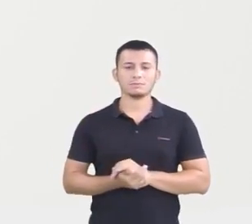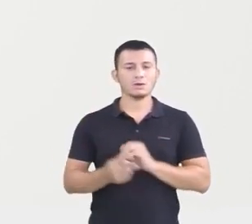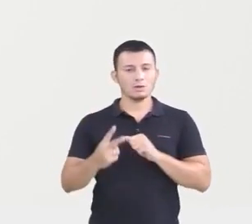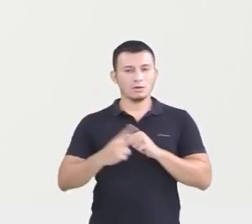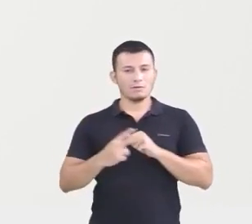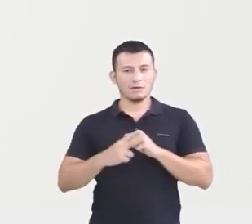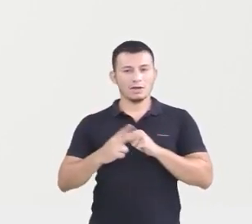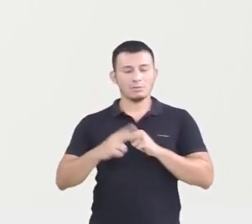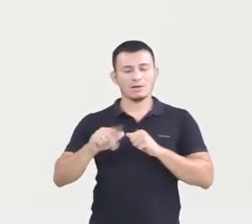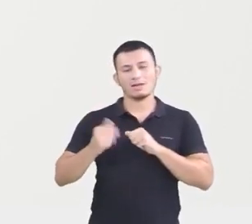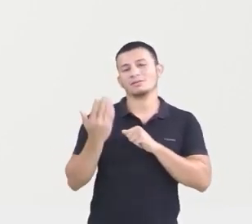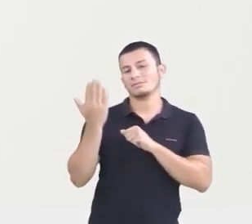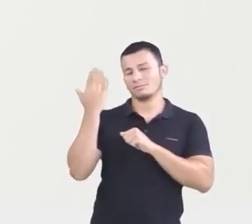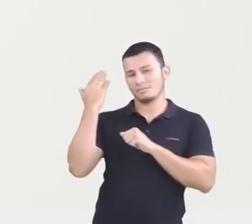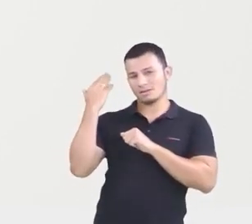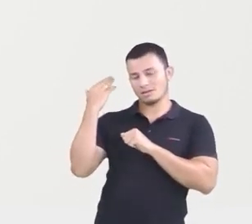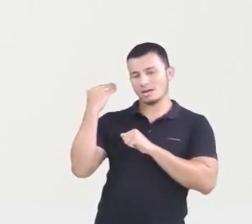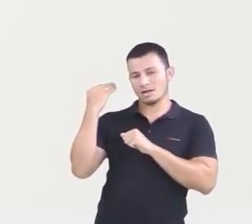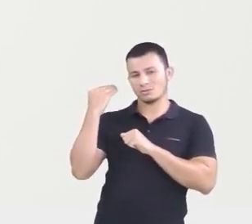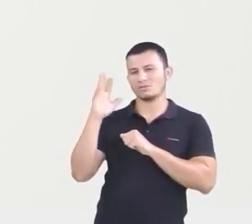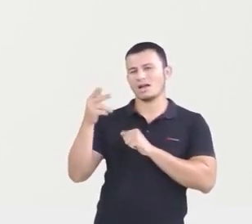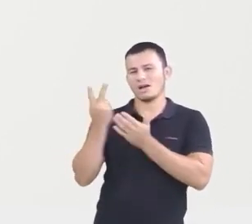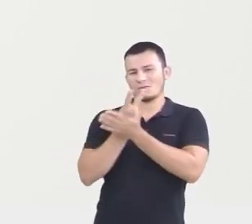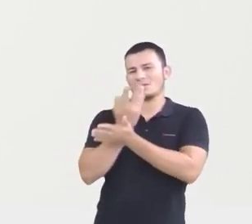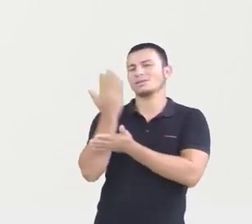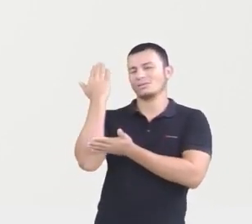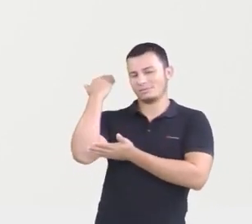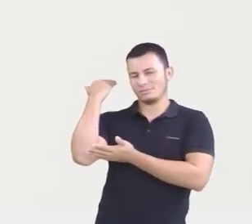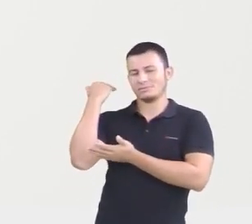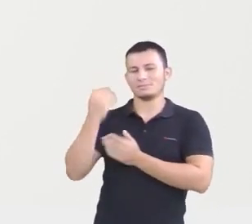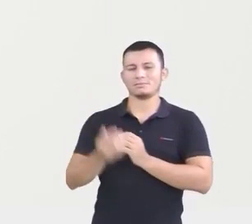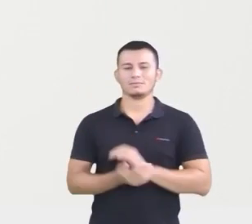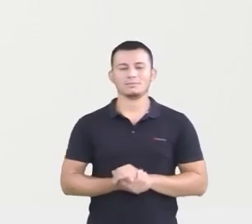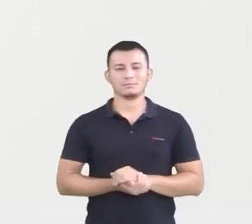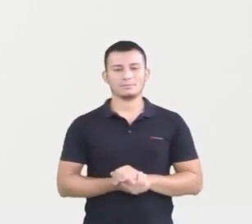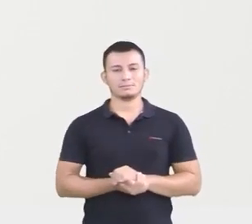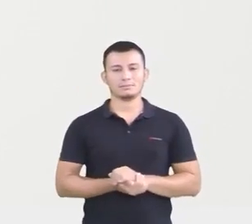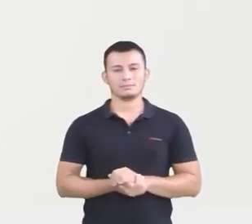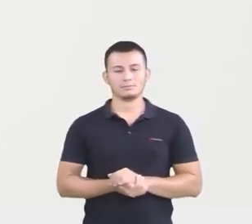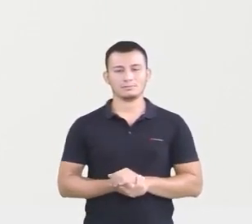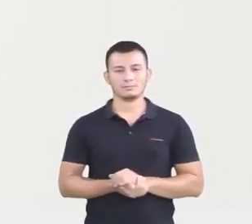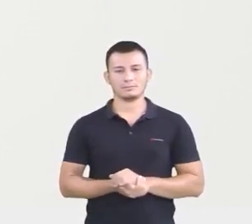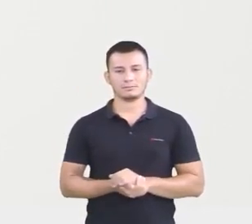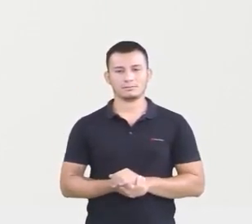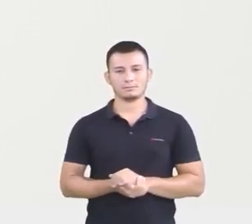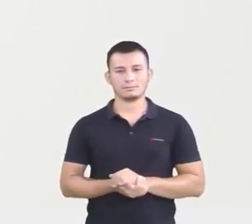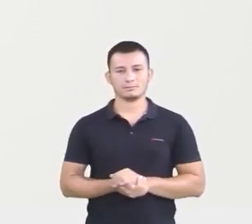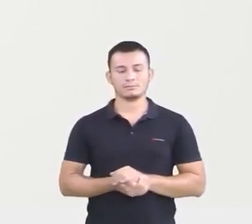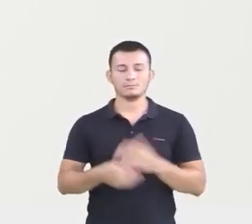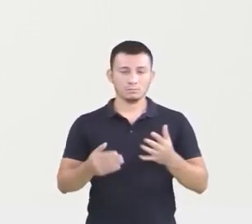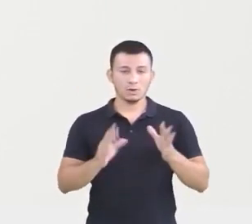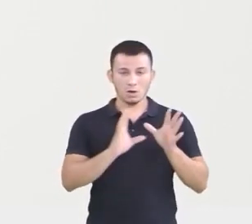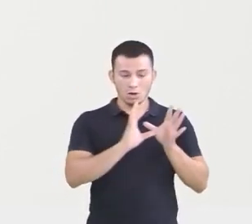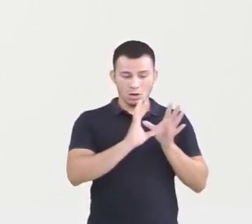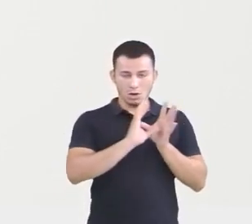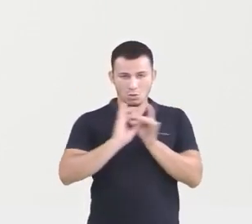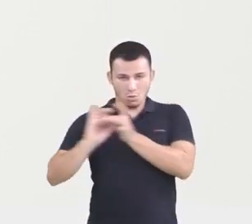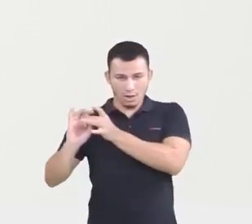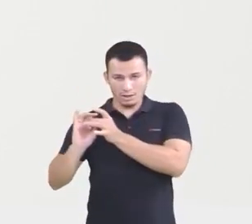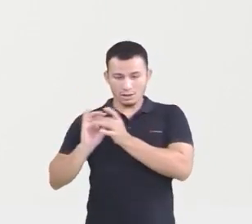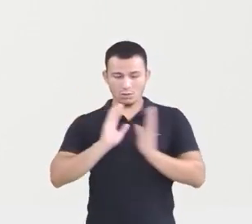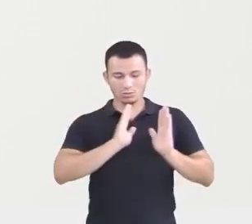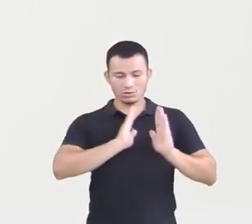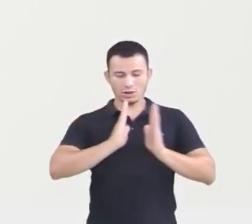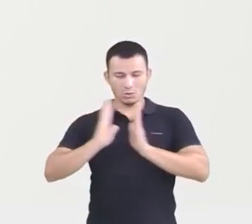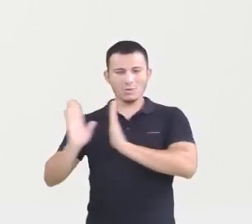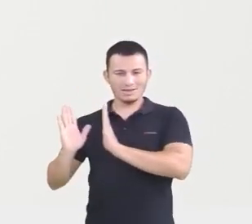no passado, indicando que são ações que já ocorreram. Então, no caso da coesão sequencial, ela vai exatamente trabalhar